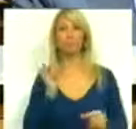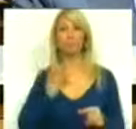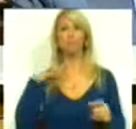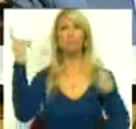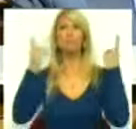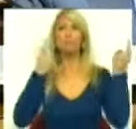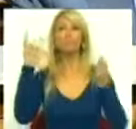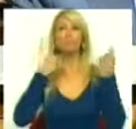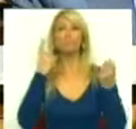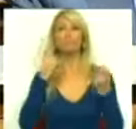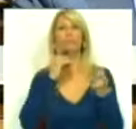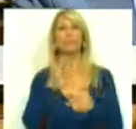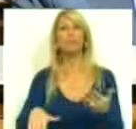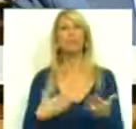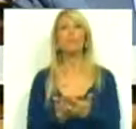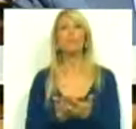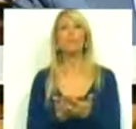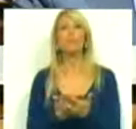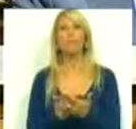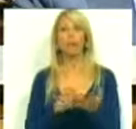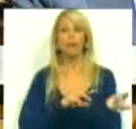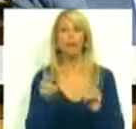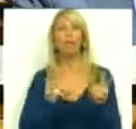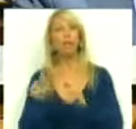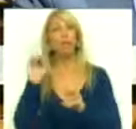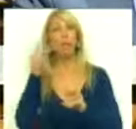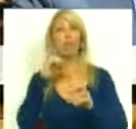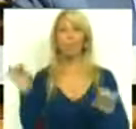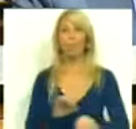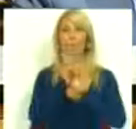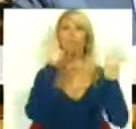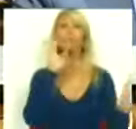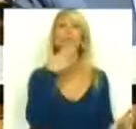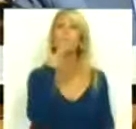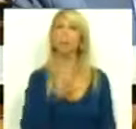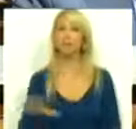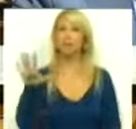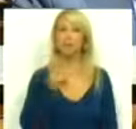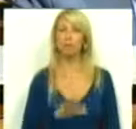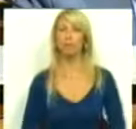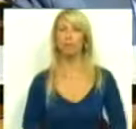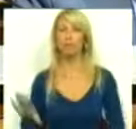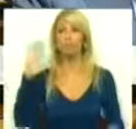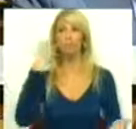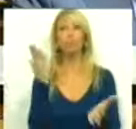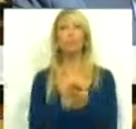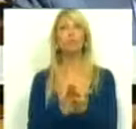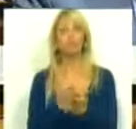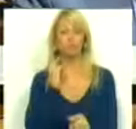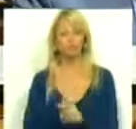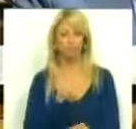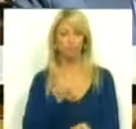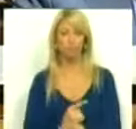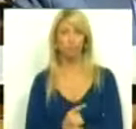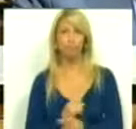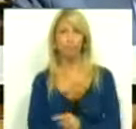ponderaremos a apresentação de proposta de alteração ou aclaração, consoante o caso. Por último, ainda